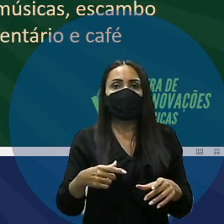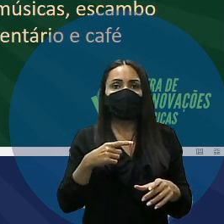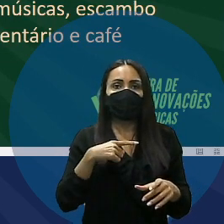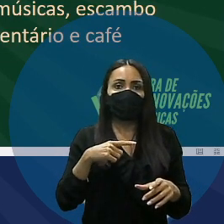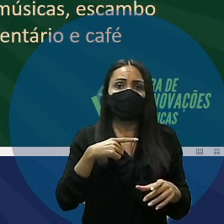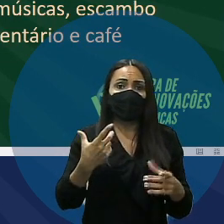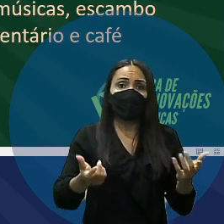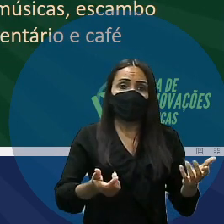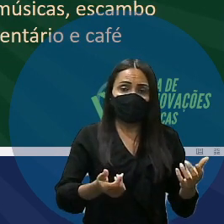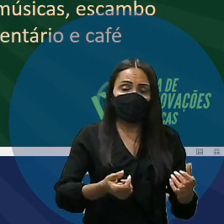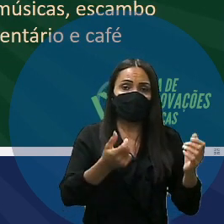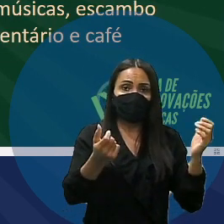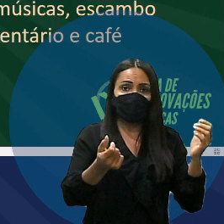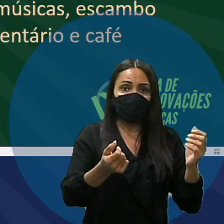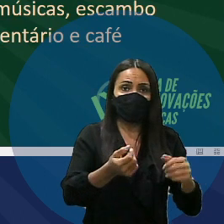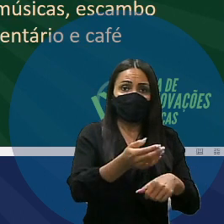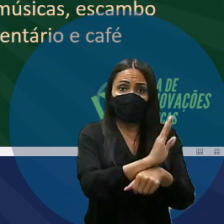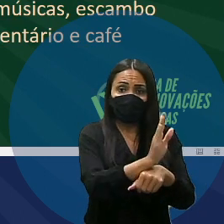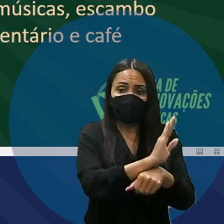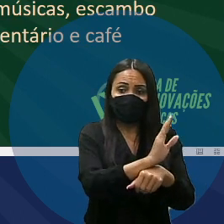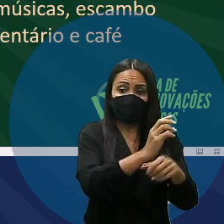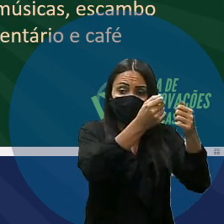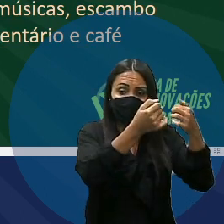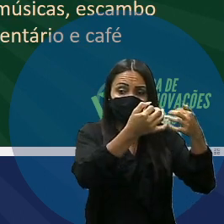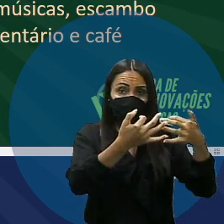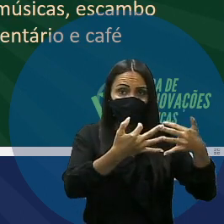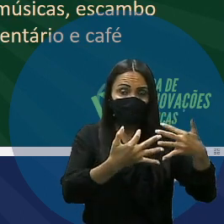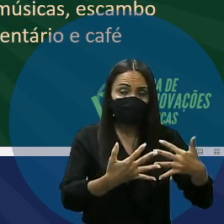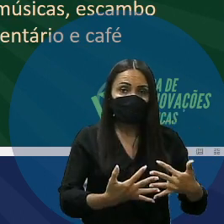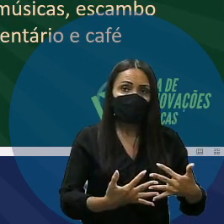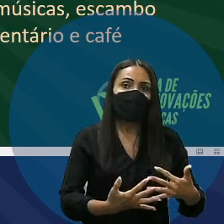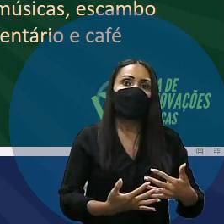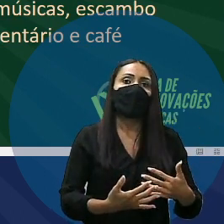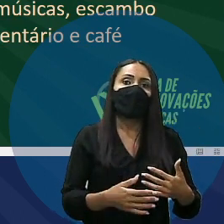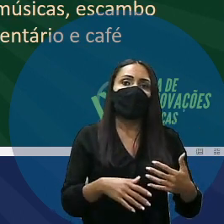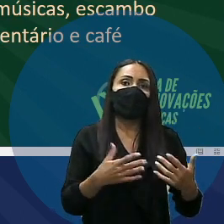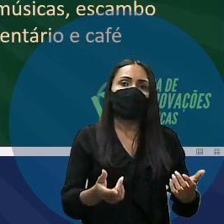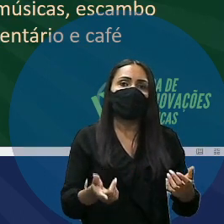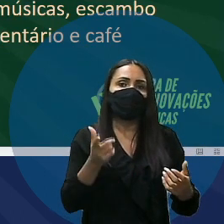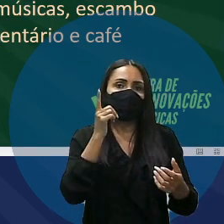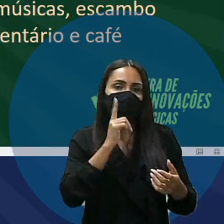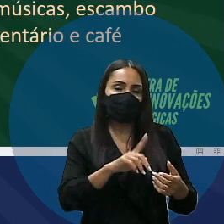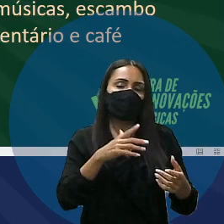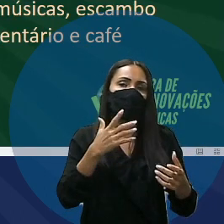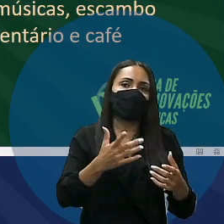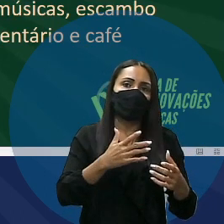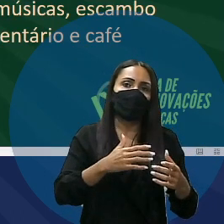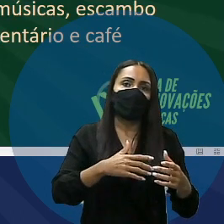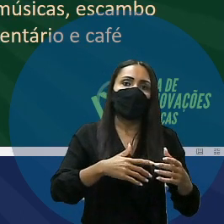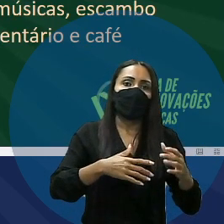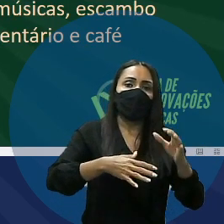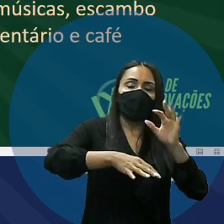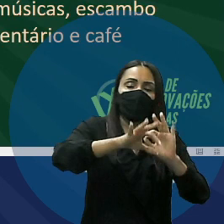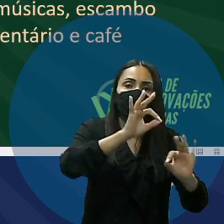documentarista, produção cinematográfica, porque tivemos um professor que conseguiu produzir com os estudantes